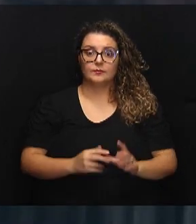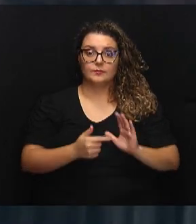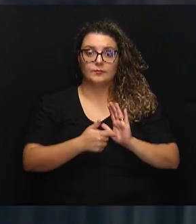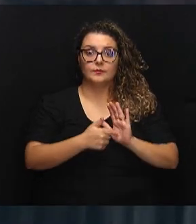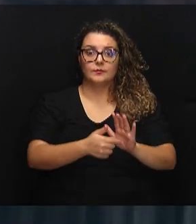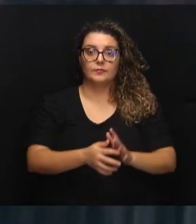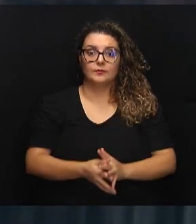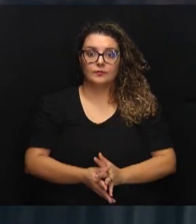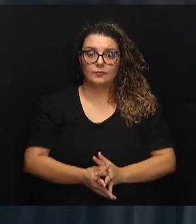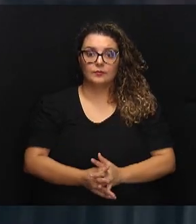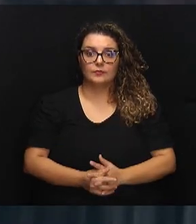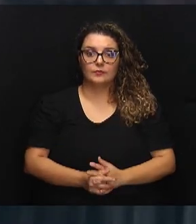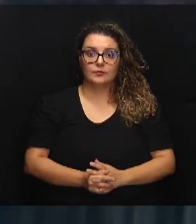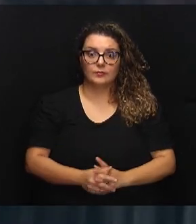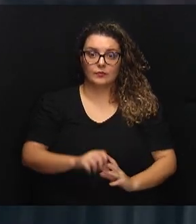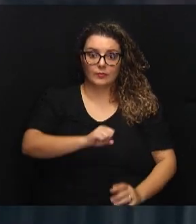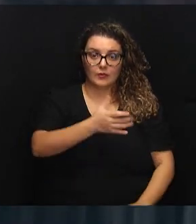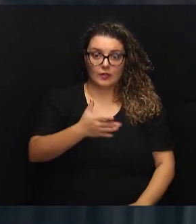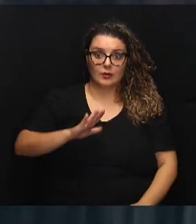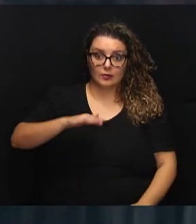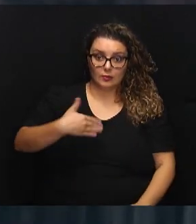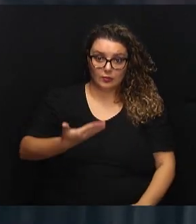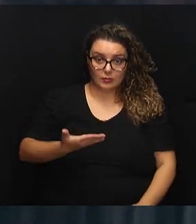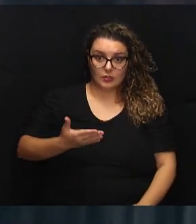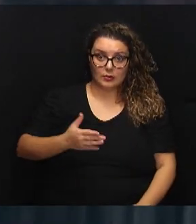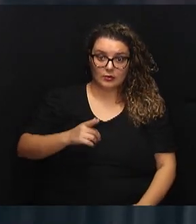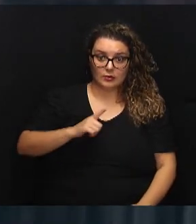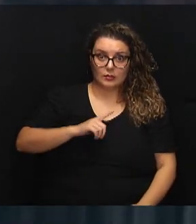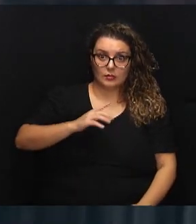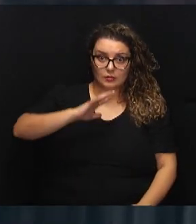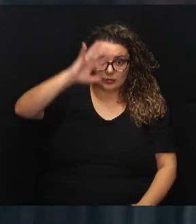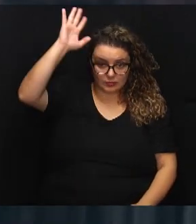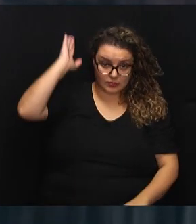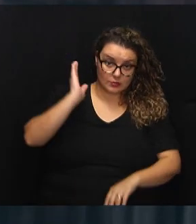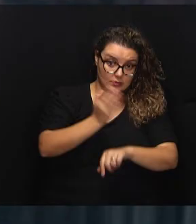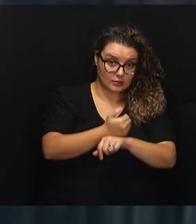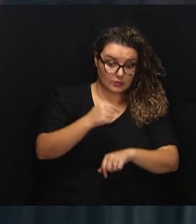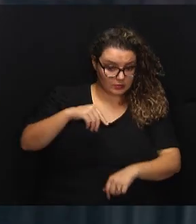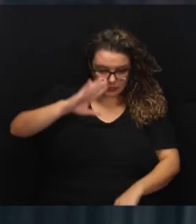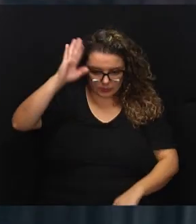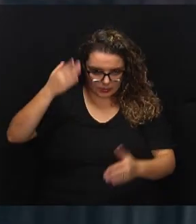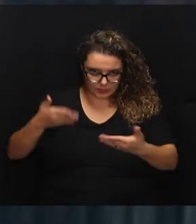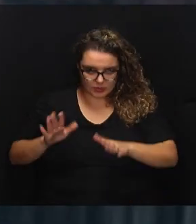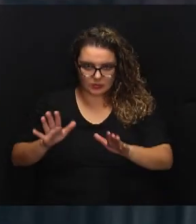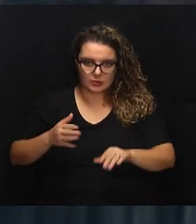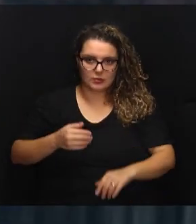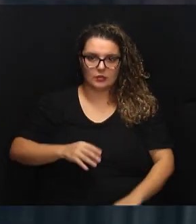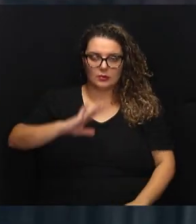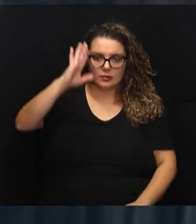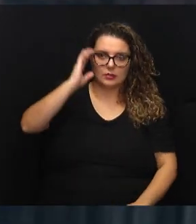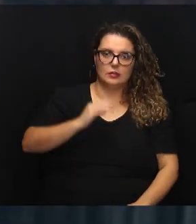o Santos, quando tinha Neymar, antes, não de agora, Uhum. antes, cresceu quase